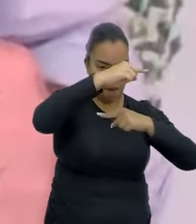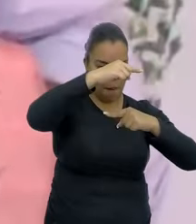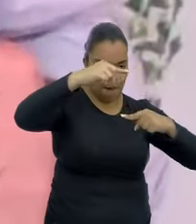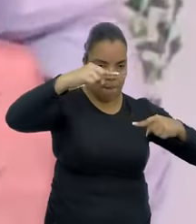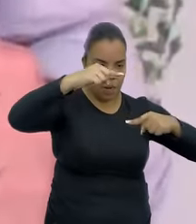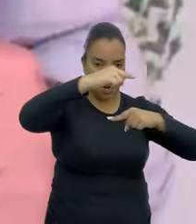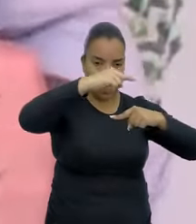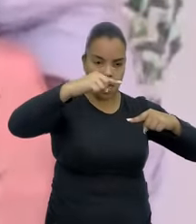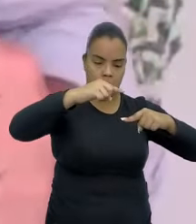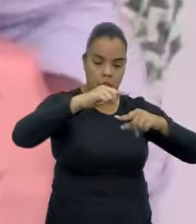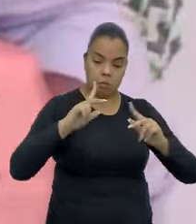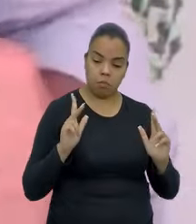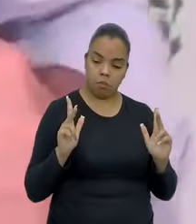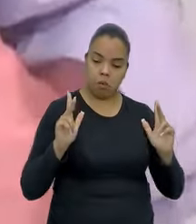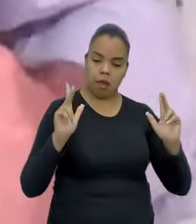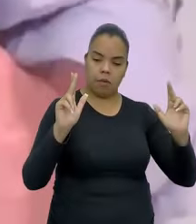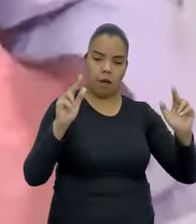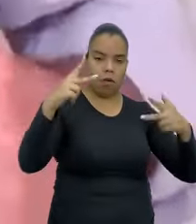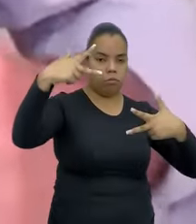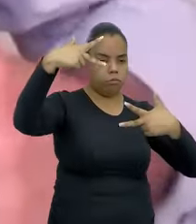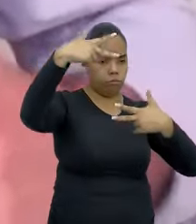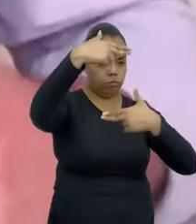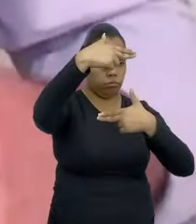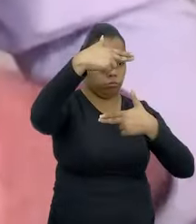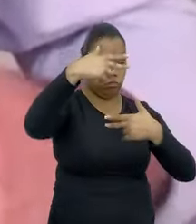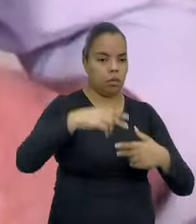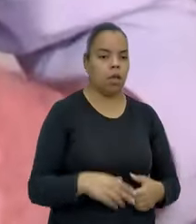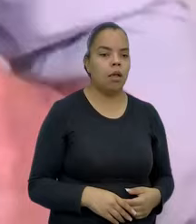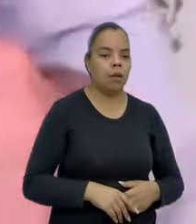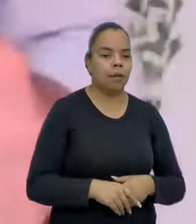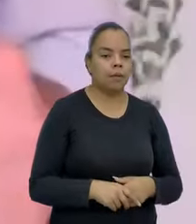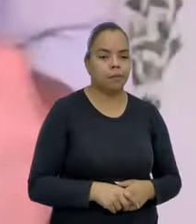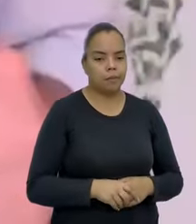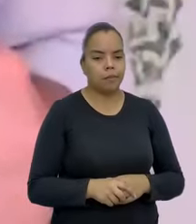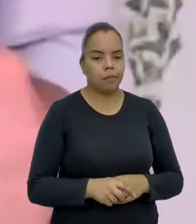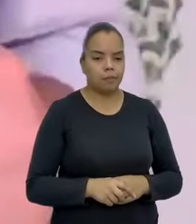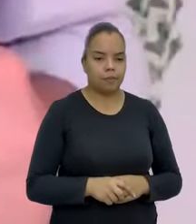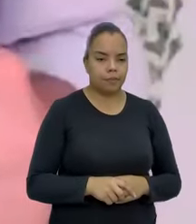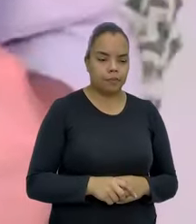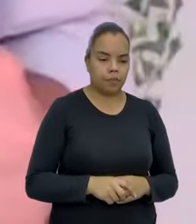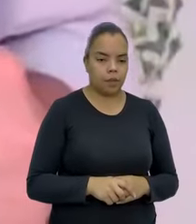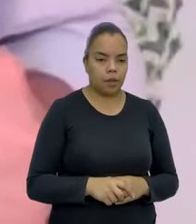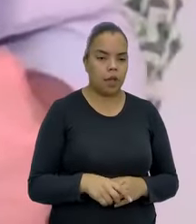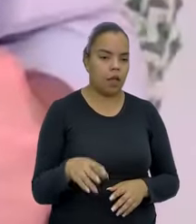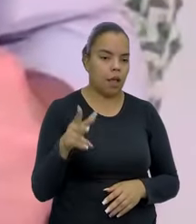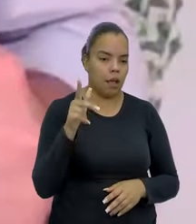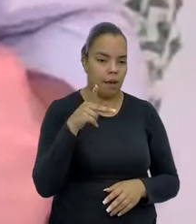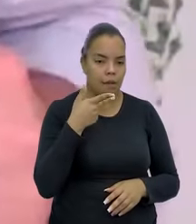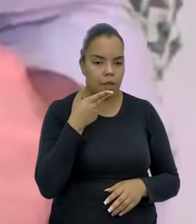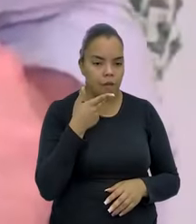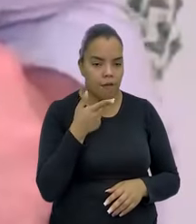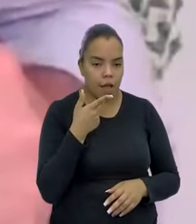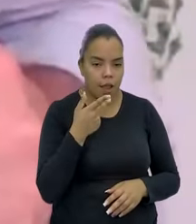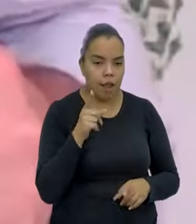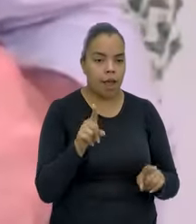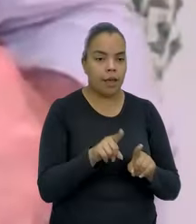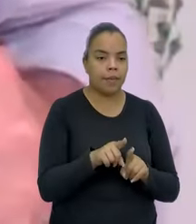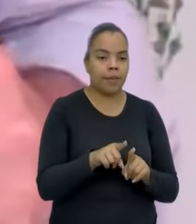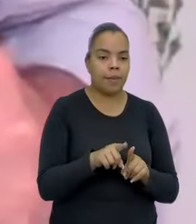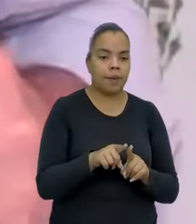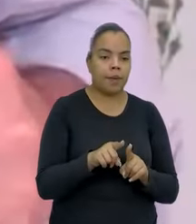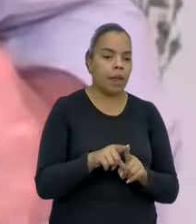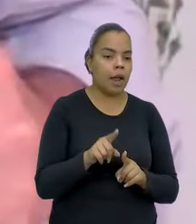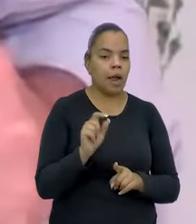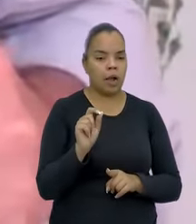esquerda e direita Então eu tenho ali a possibilidade de falar e realizar atividades tudo